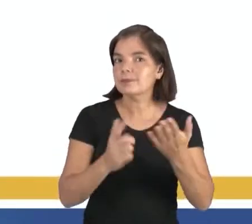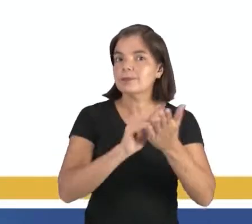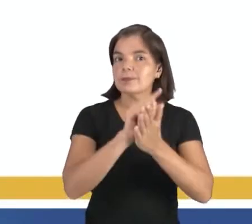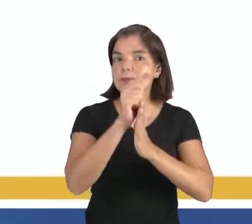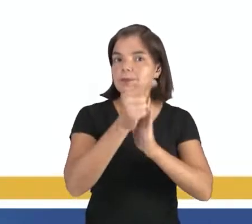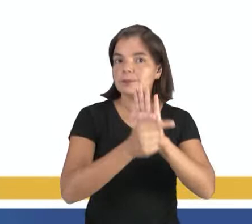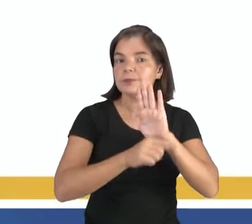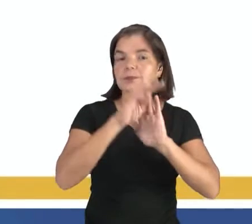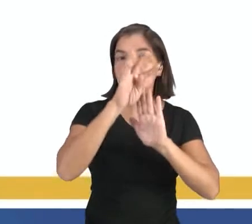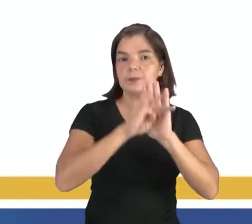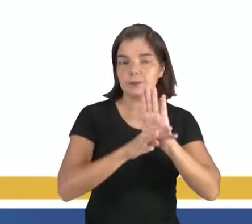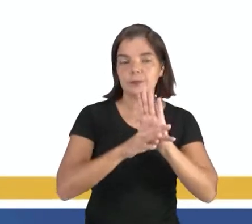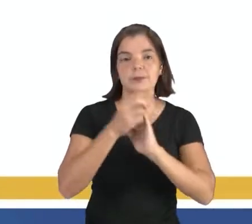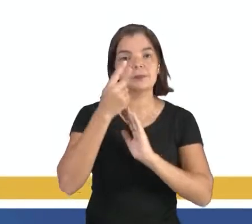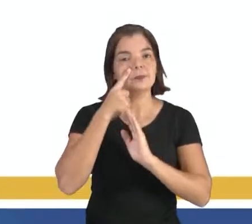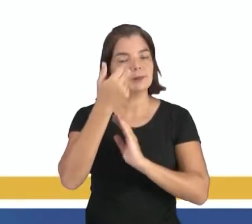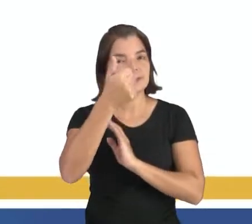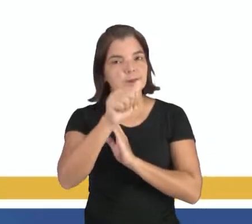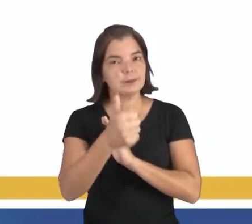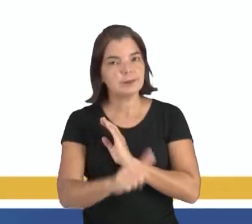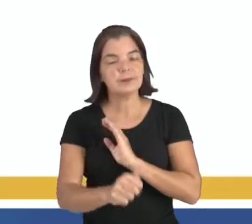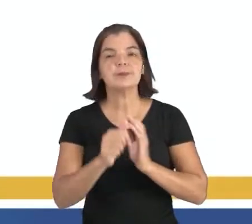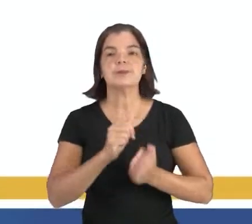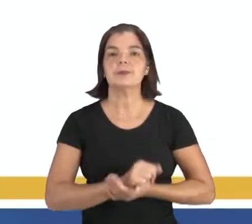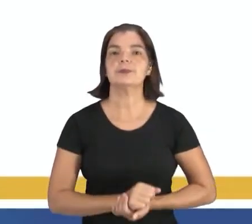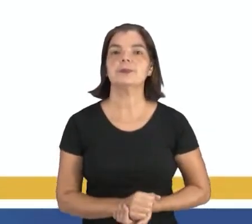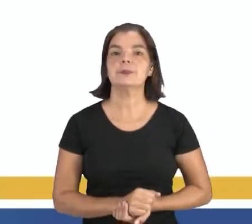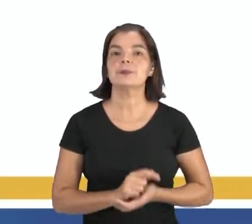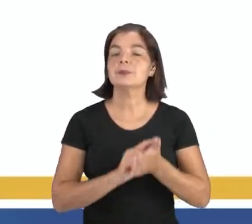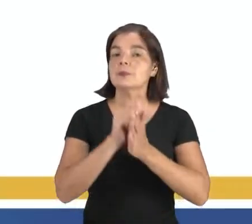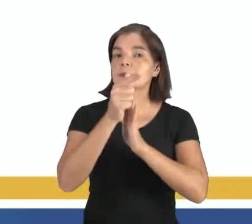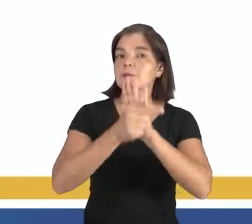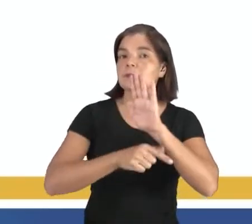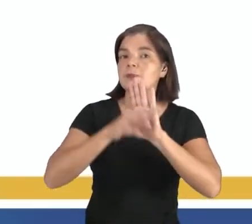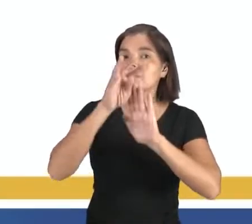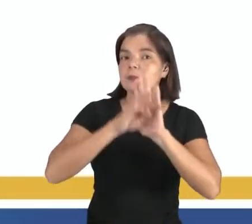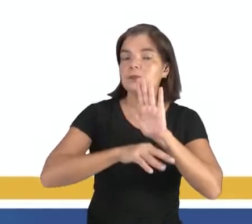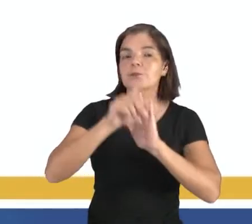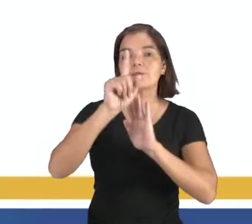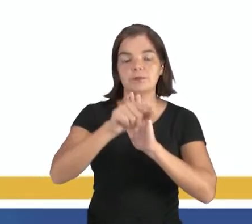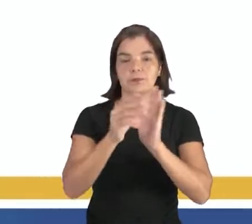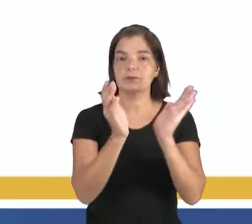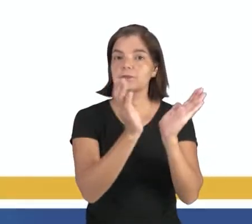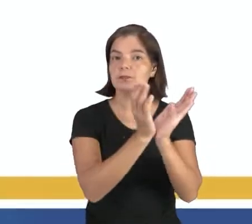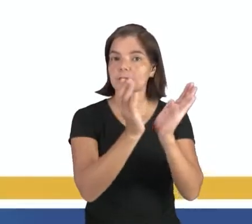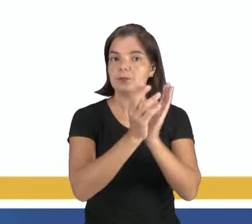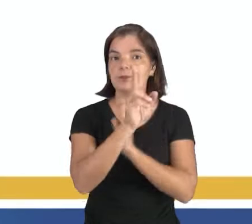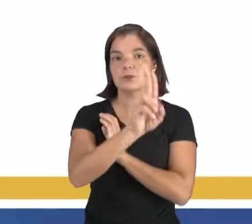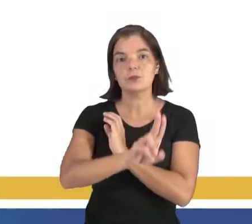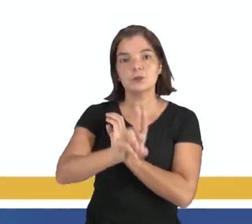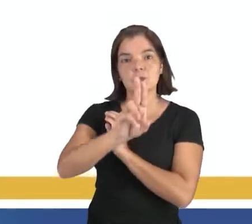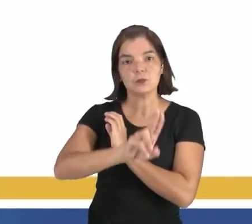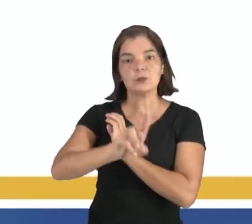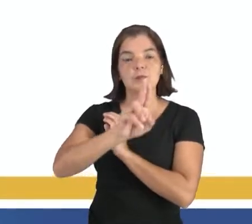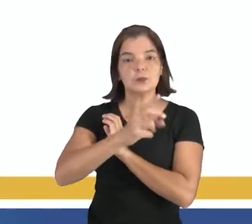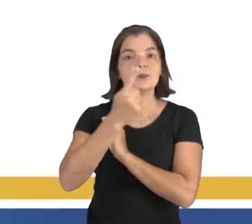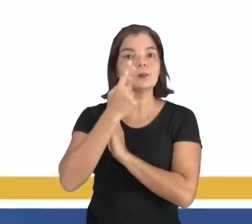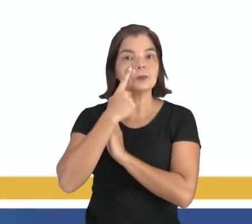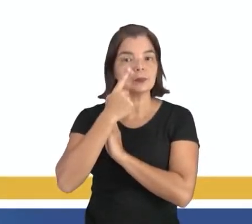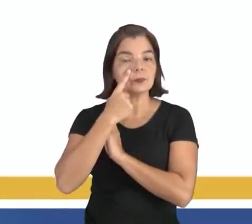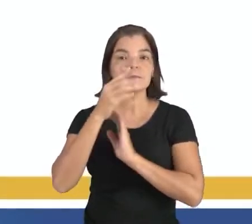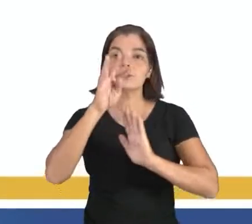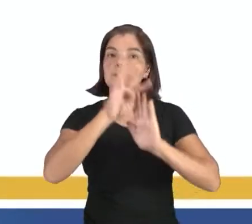gêneros textuais. Vamos analisá-lo. Gêneros textuais são as classificações usadas para determinar